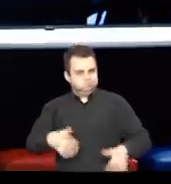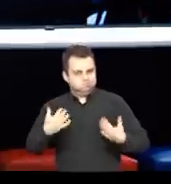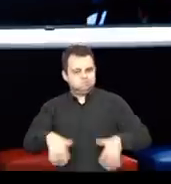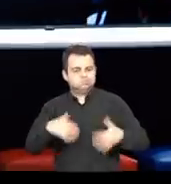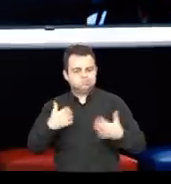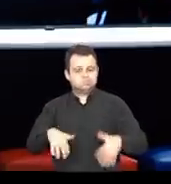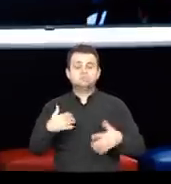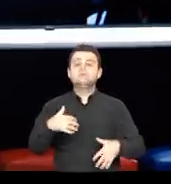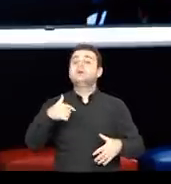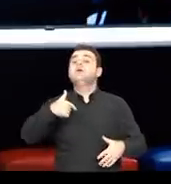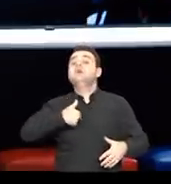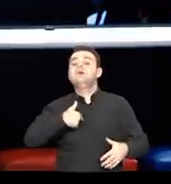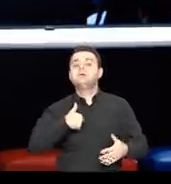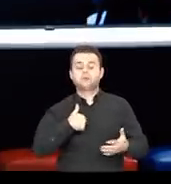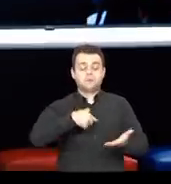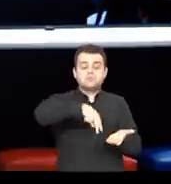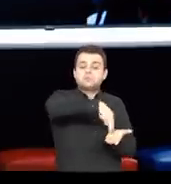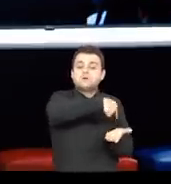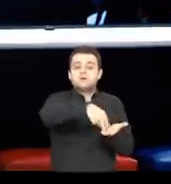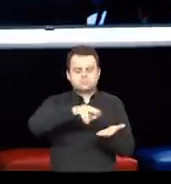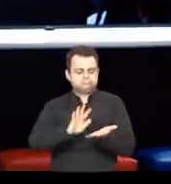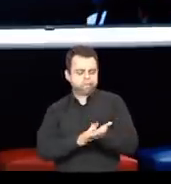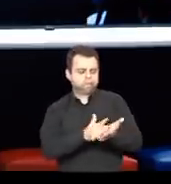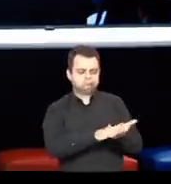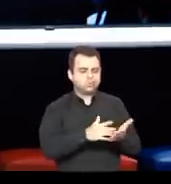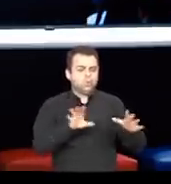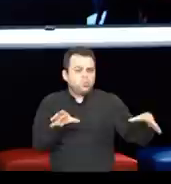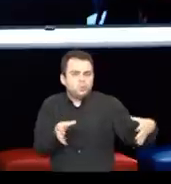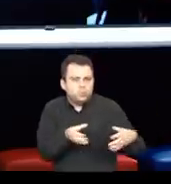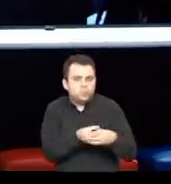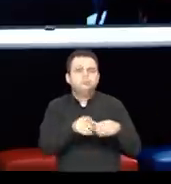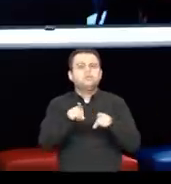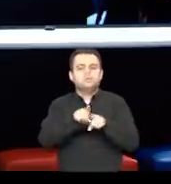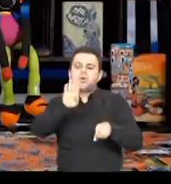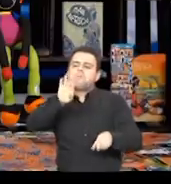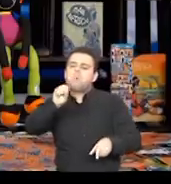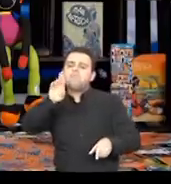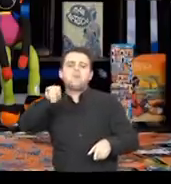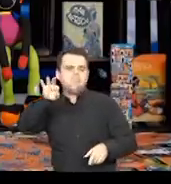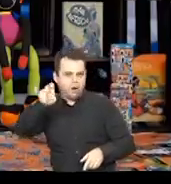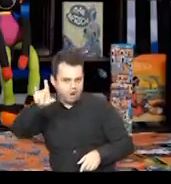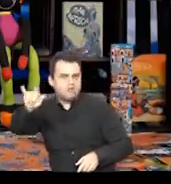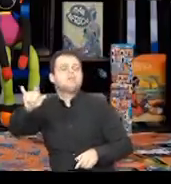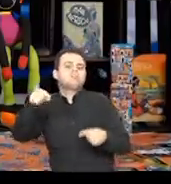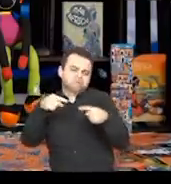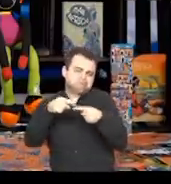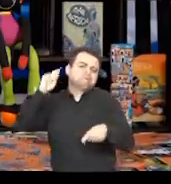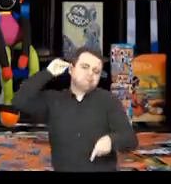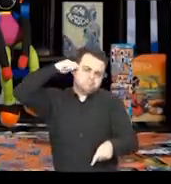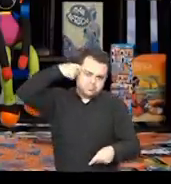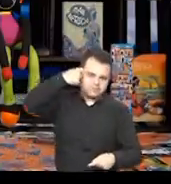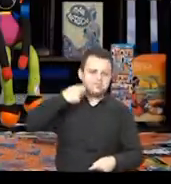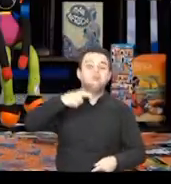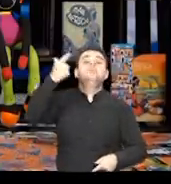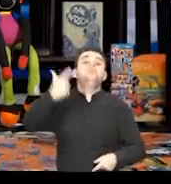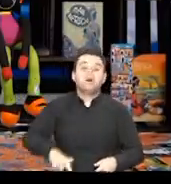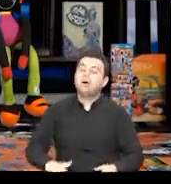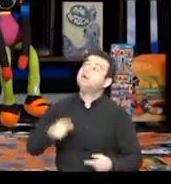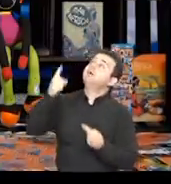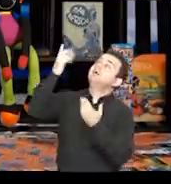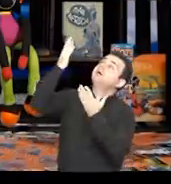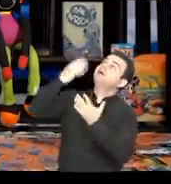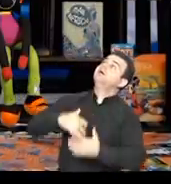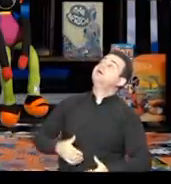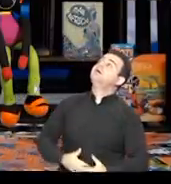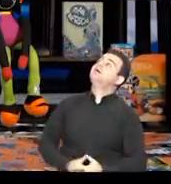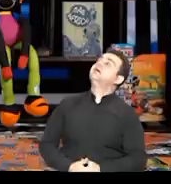magia negra quando danço Fundo de Quintal e Bob Marley. Cruz e Souza, Zósimo, Spike